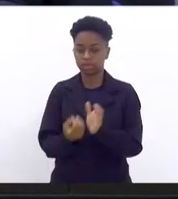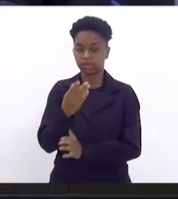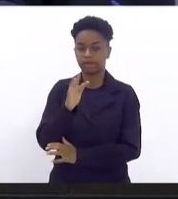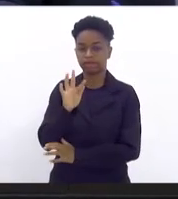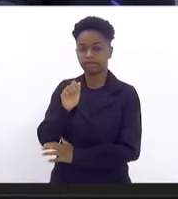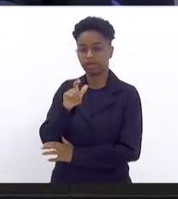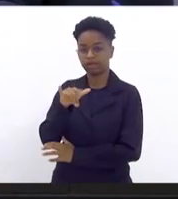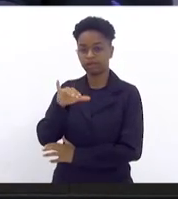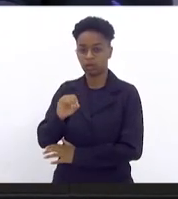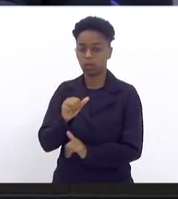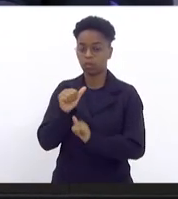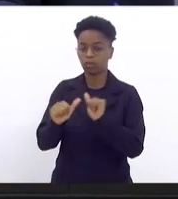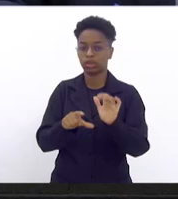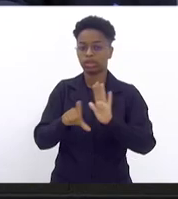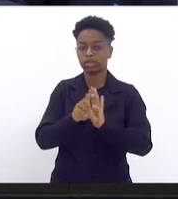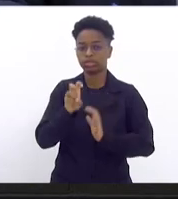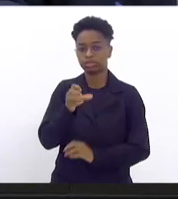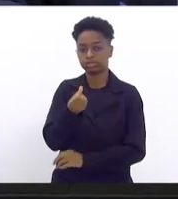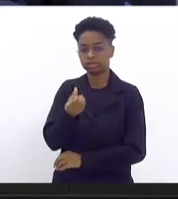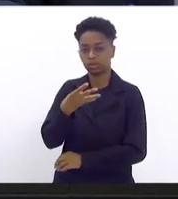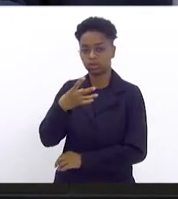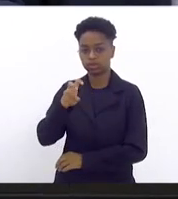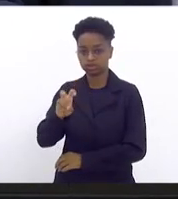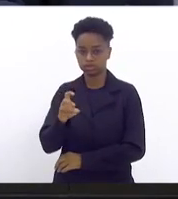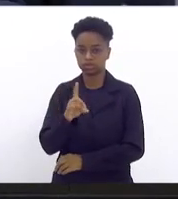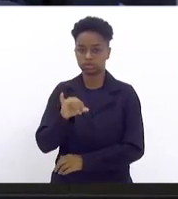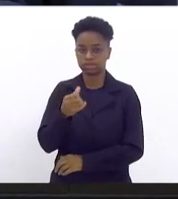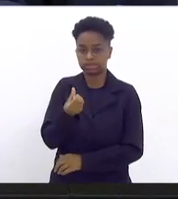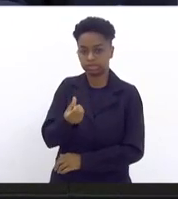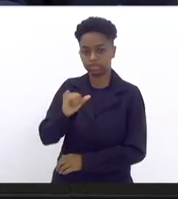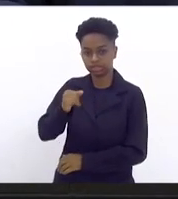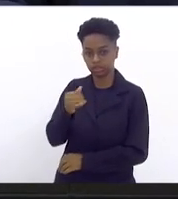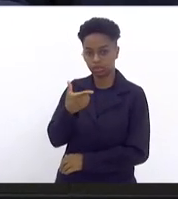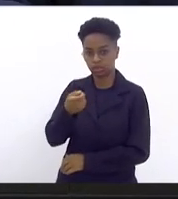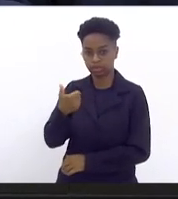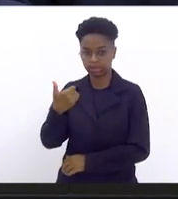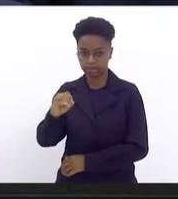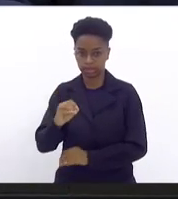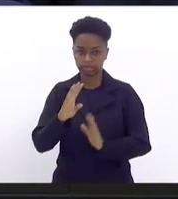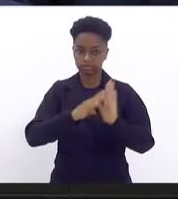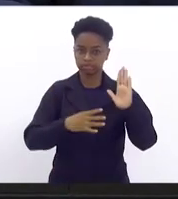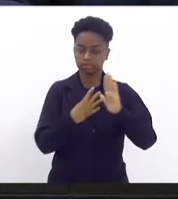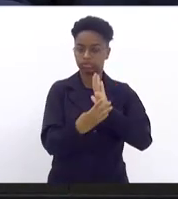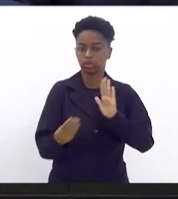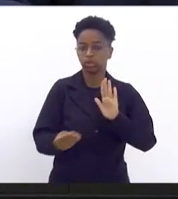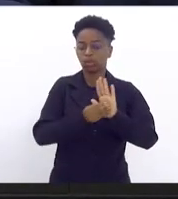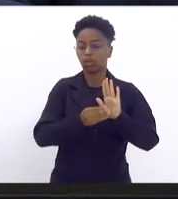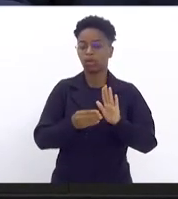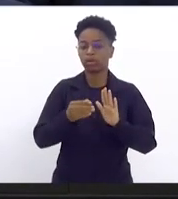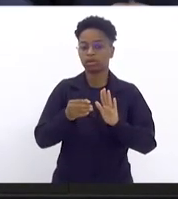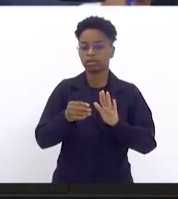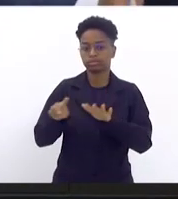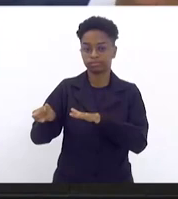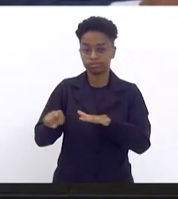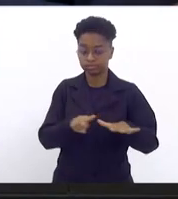Serafini, que altera a lei 5.645 de 6 de janeiro de 2010 para incluir no calendário oficial do Estado do Rio de Janeiro